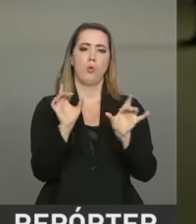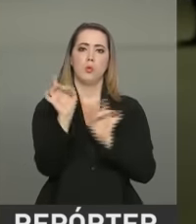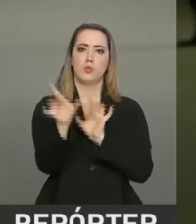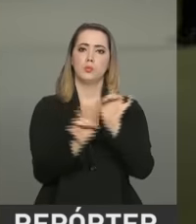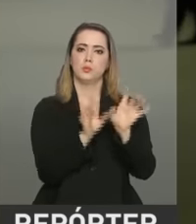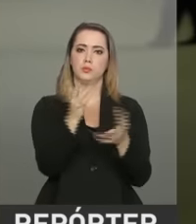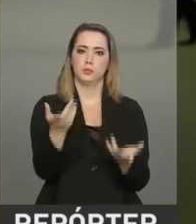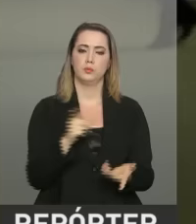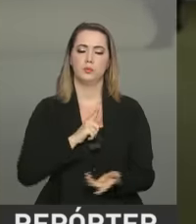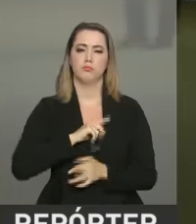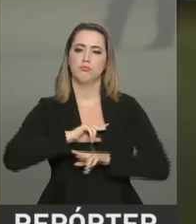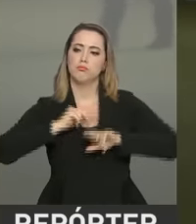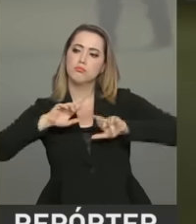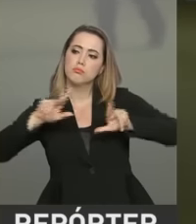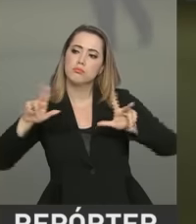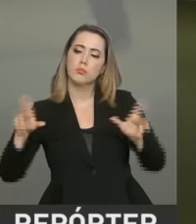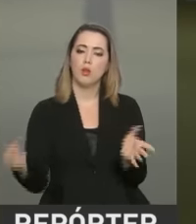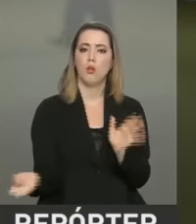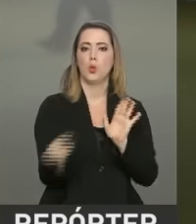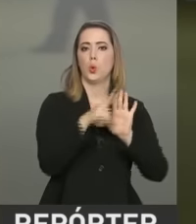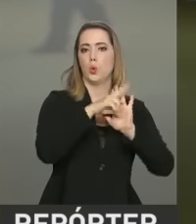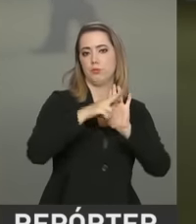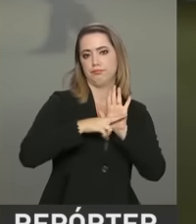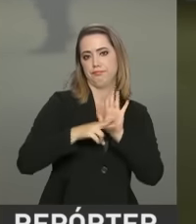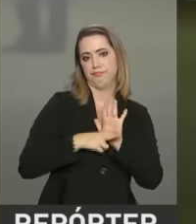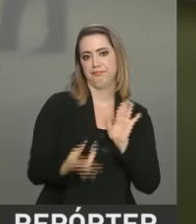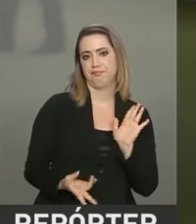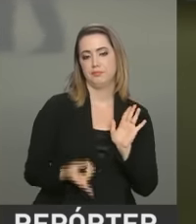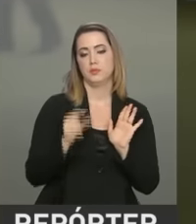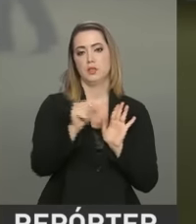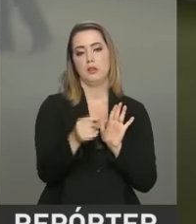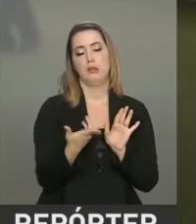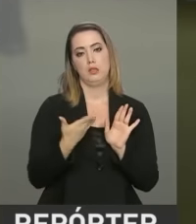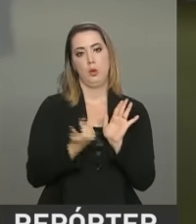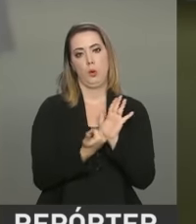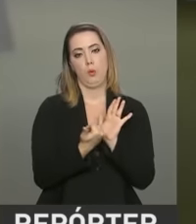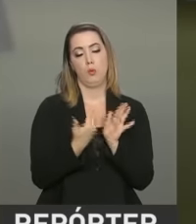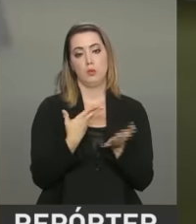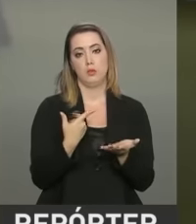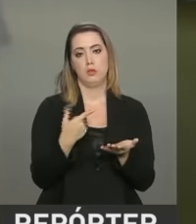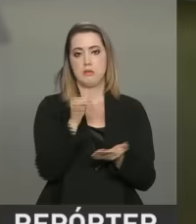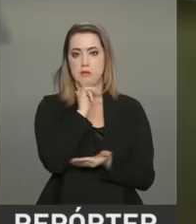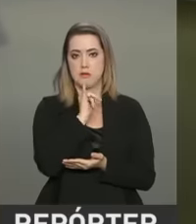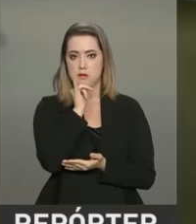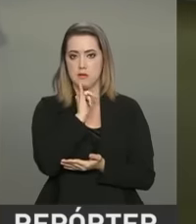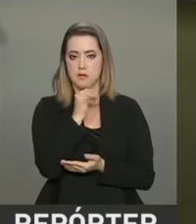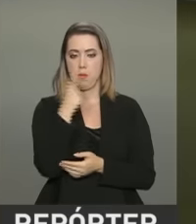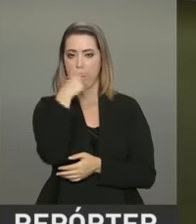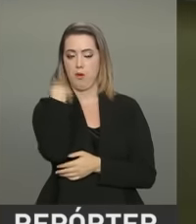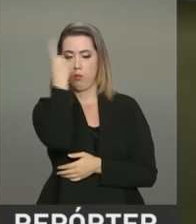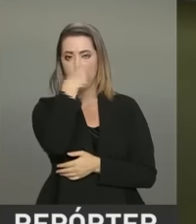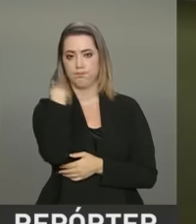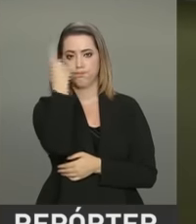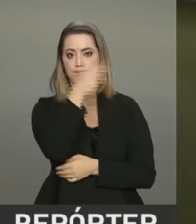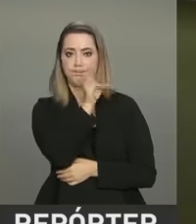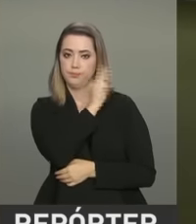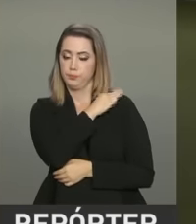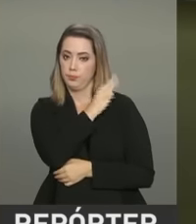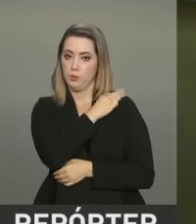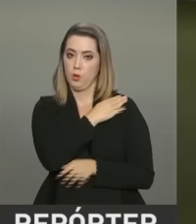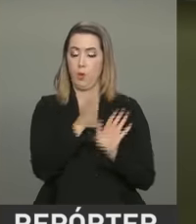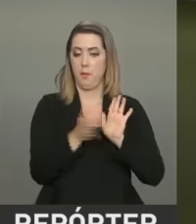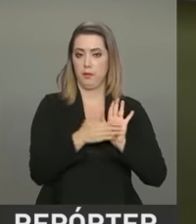proposta, houve algumas alterações em relação ao texto original. Por exemplo, a carga horária do ensino médio proposta